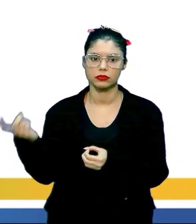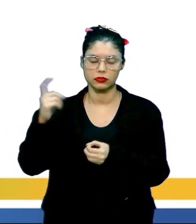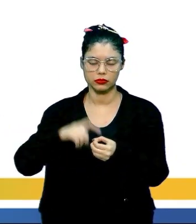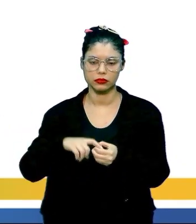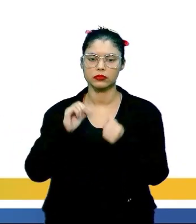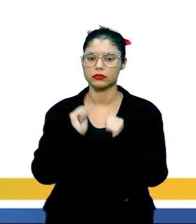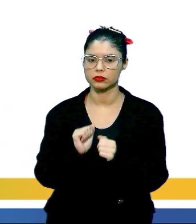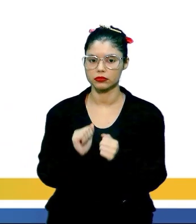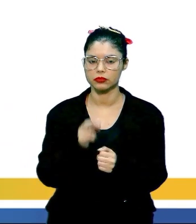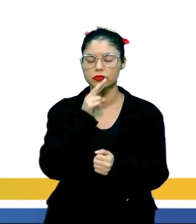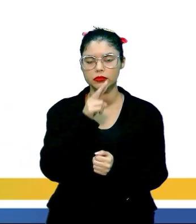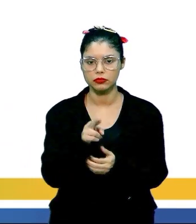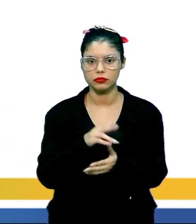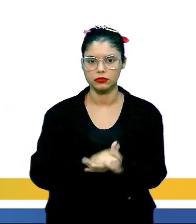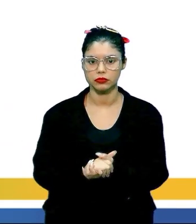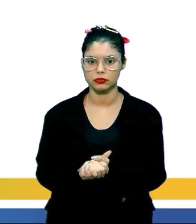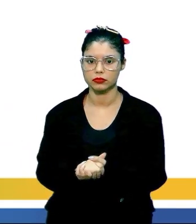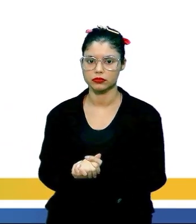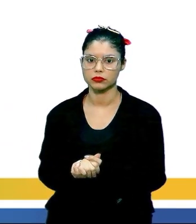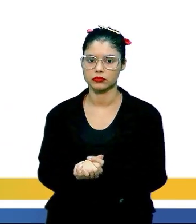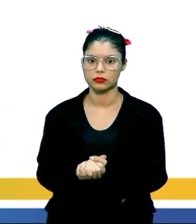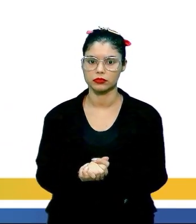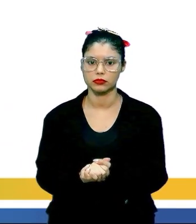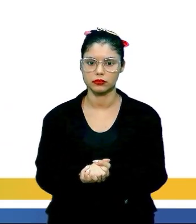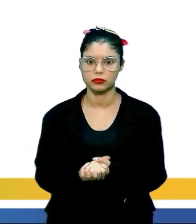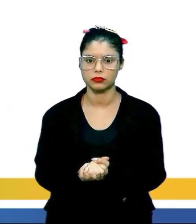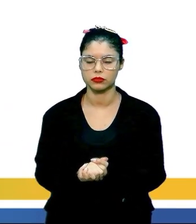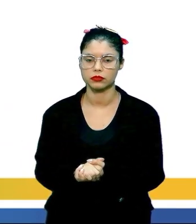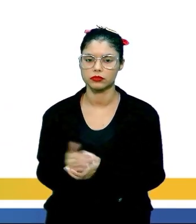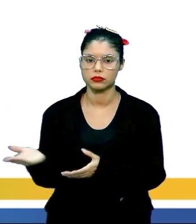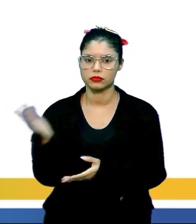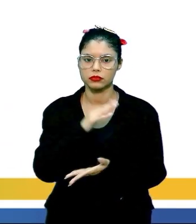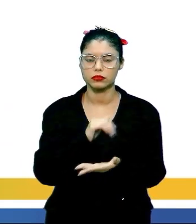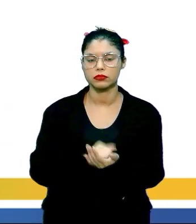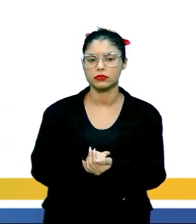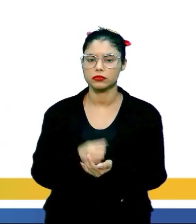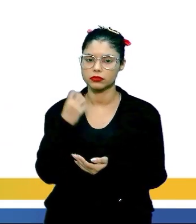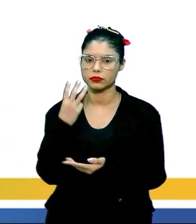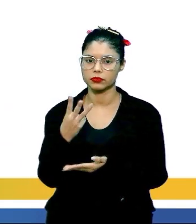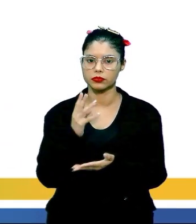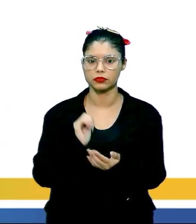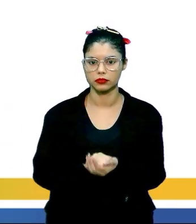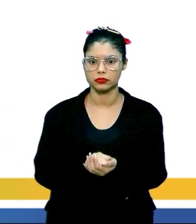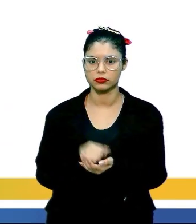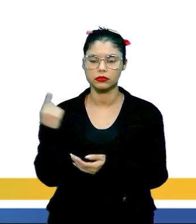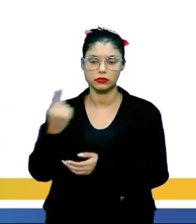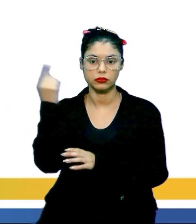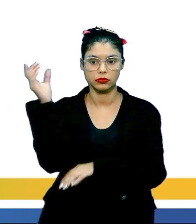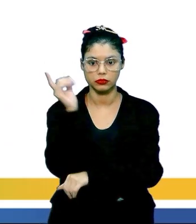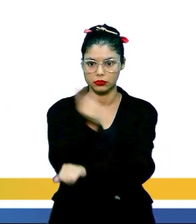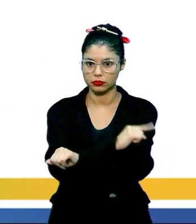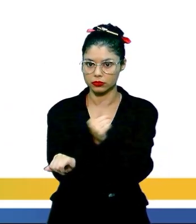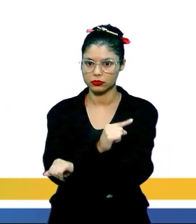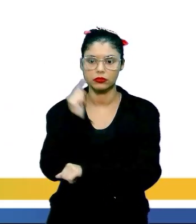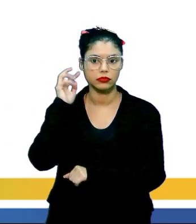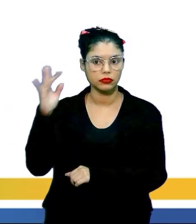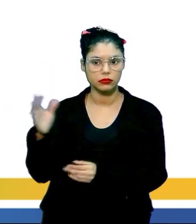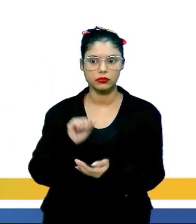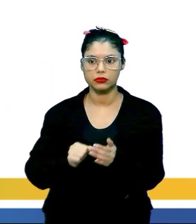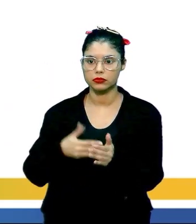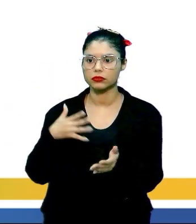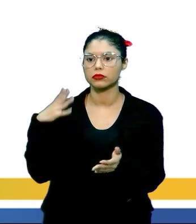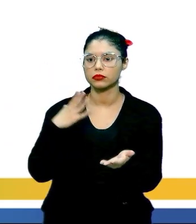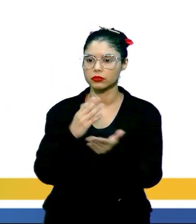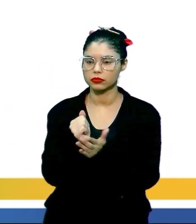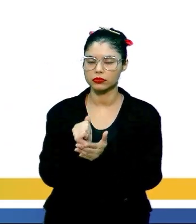para que possamos fazer a resolução juntos. Vamos lá. Questão 3. Atingir altas velocidades é o sonho